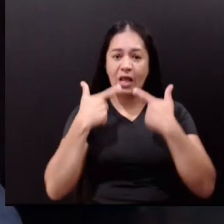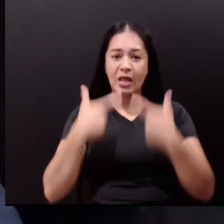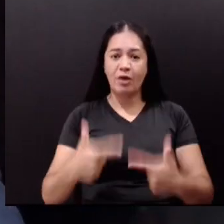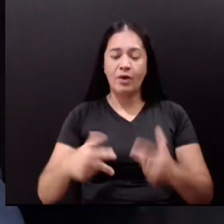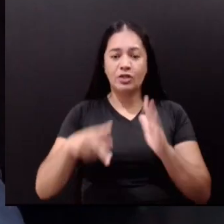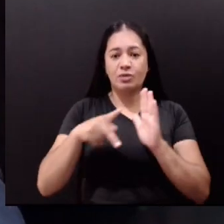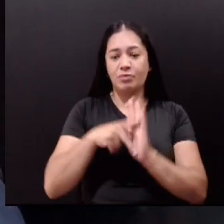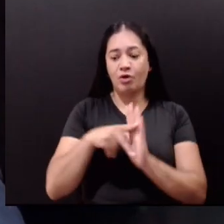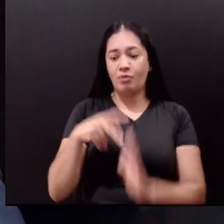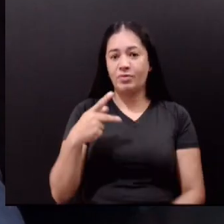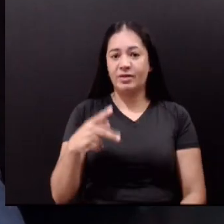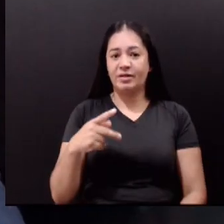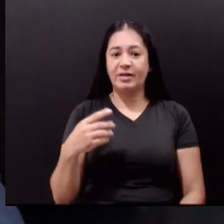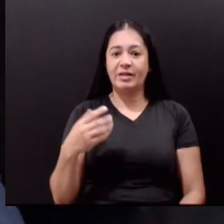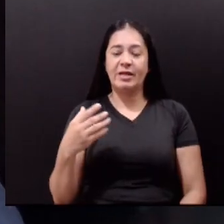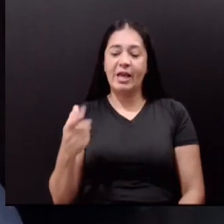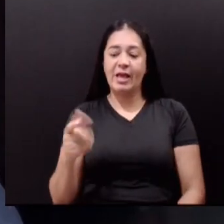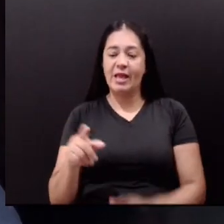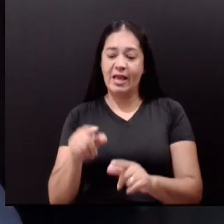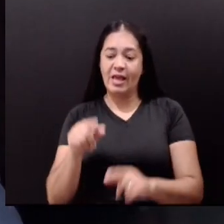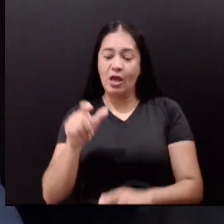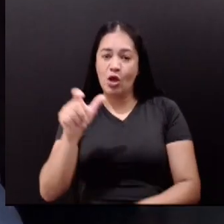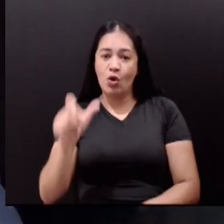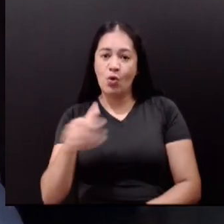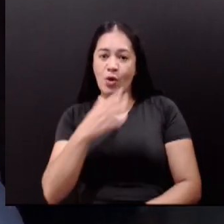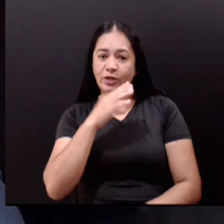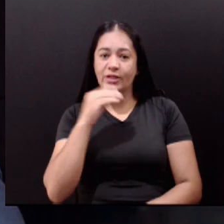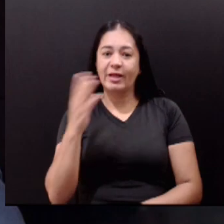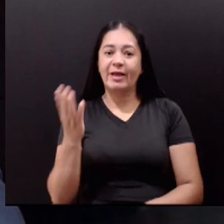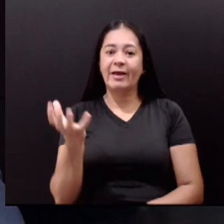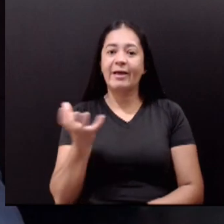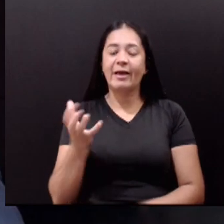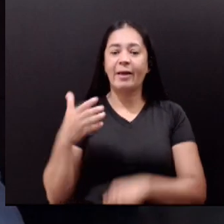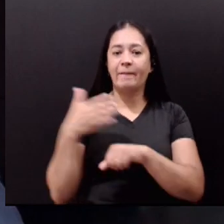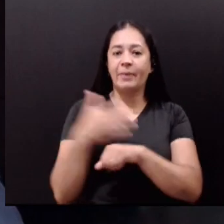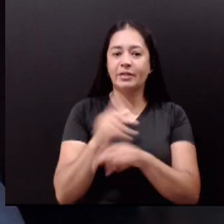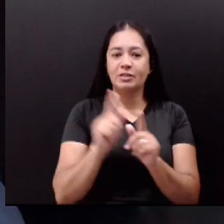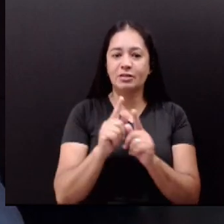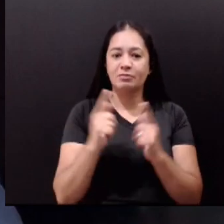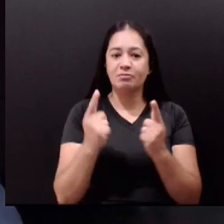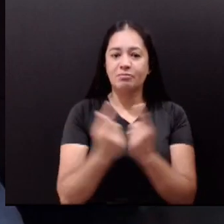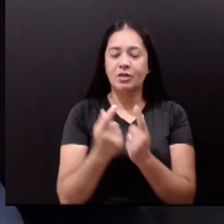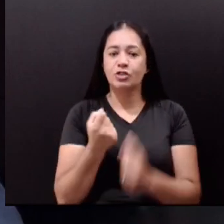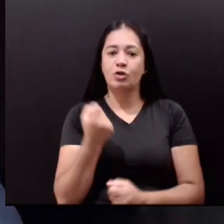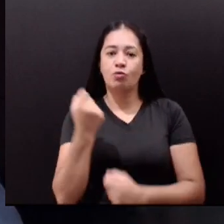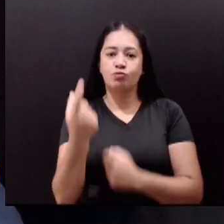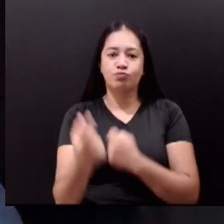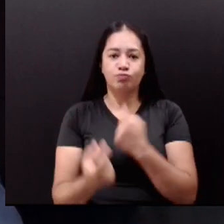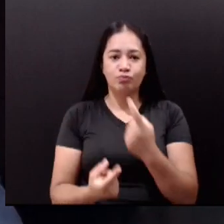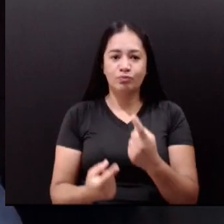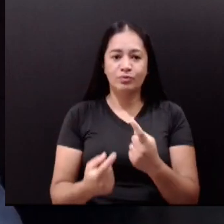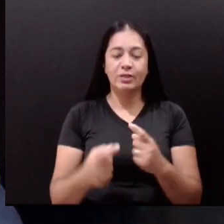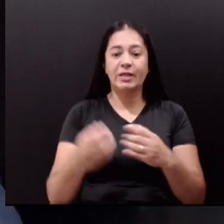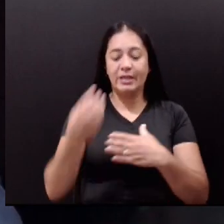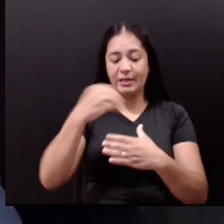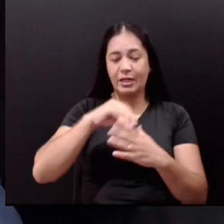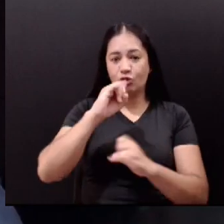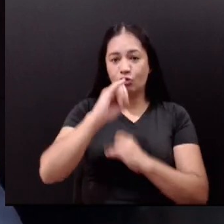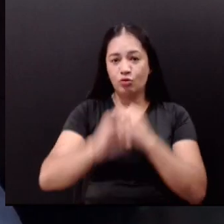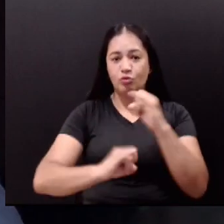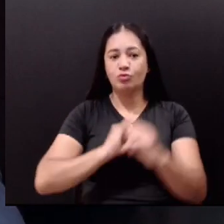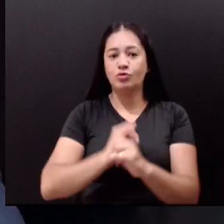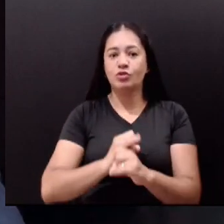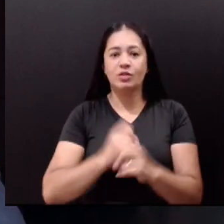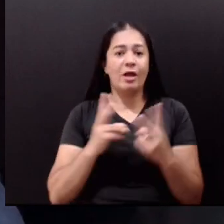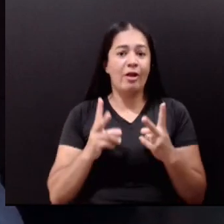de grupos, e isso não é diferente no mundo digital. Essa troca de mensagens que aconteceu na série,